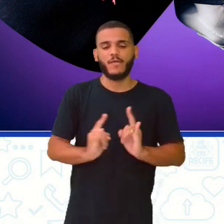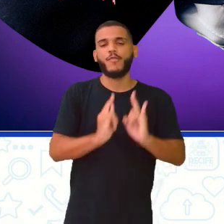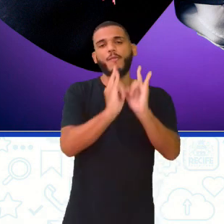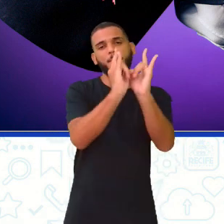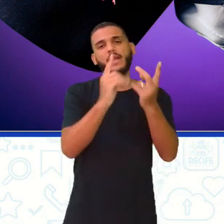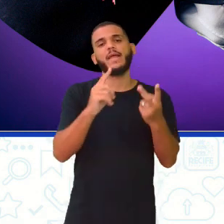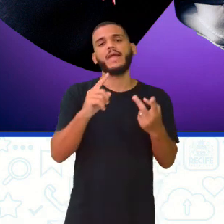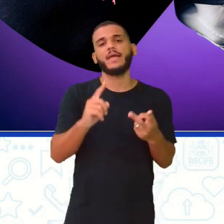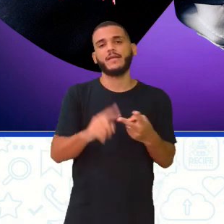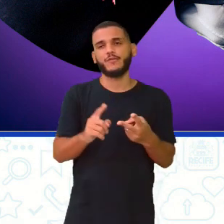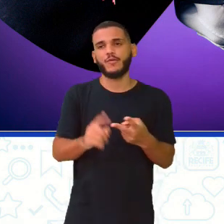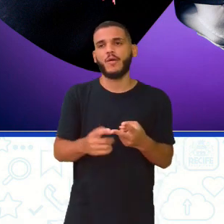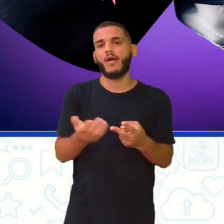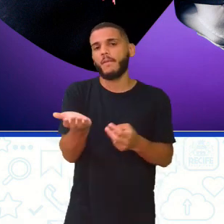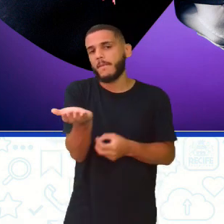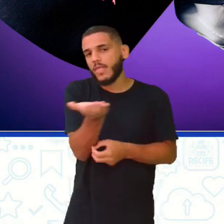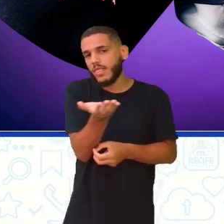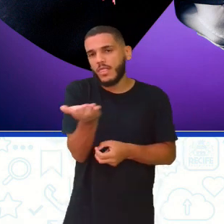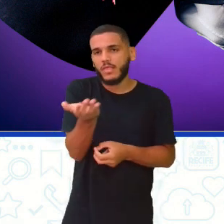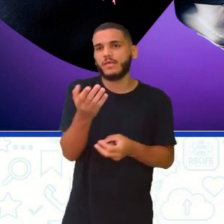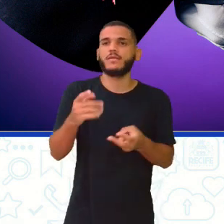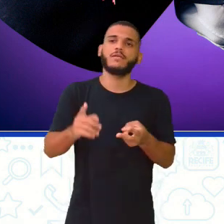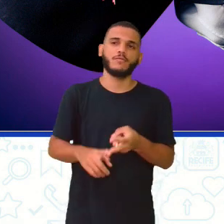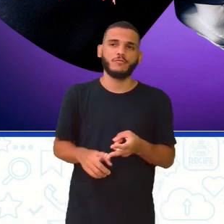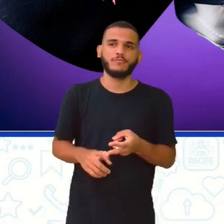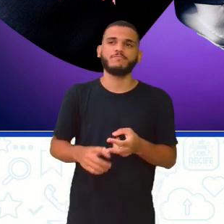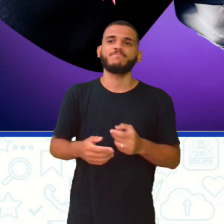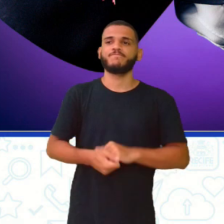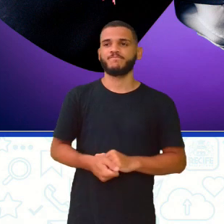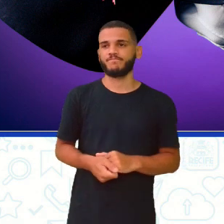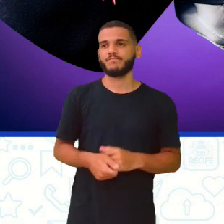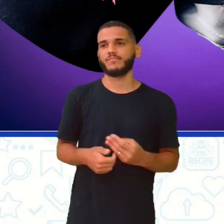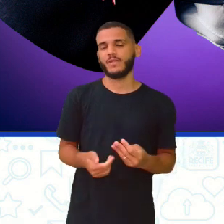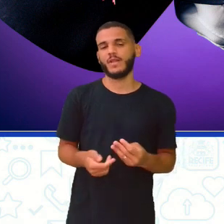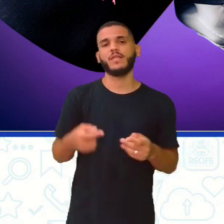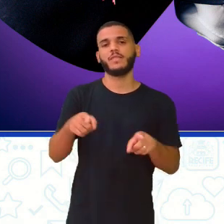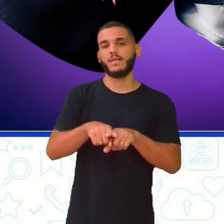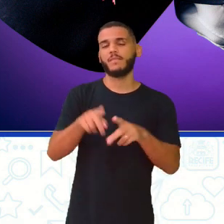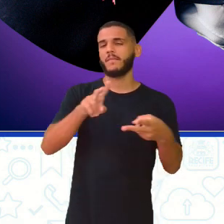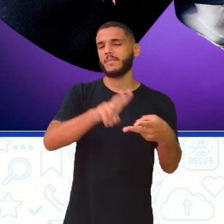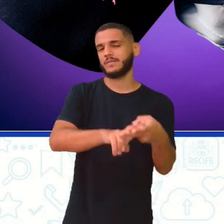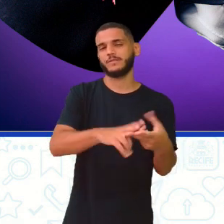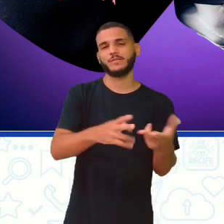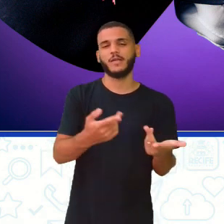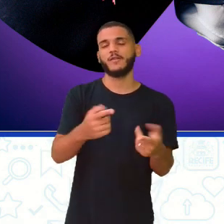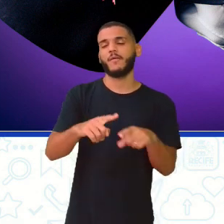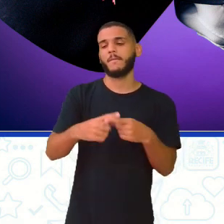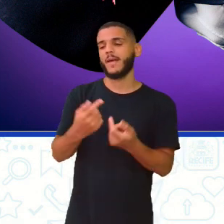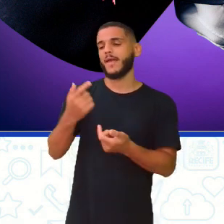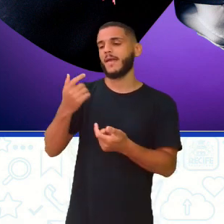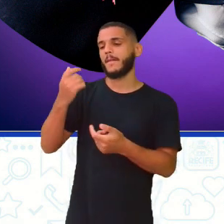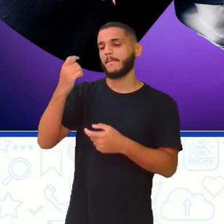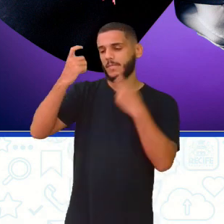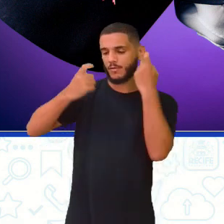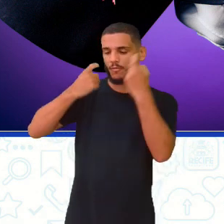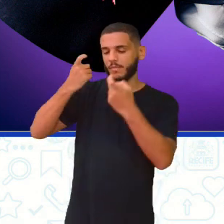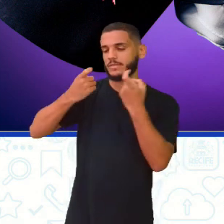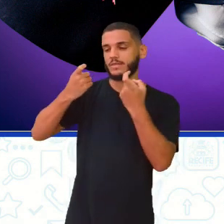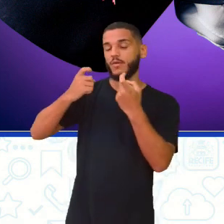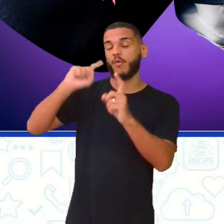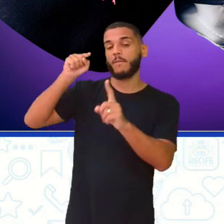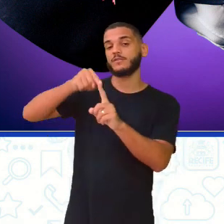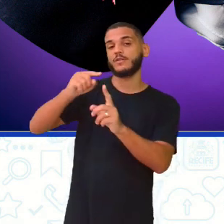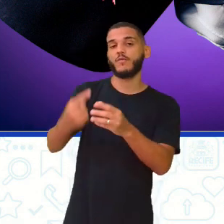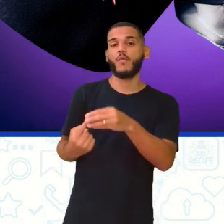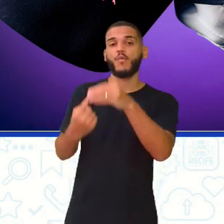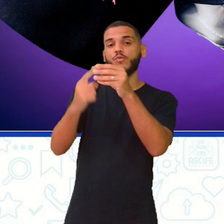vários personagens, né, que a gente conhece. Mas pouco se preocupa com a própria condição. O único objetivo da vida desse personagem é